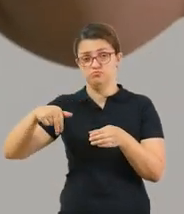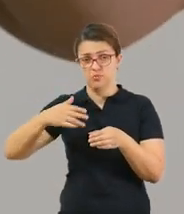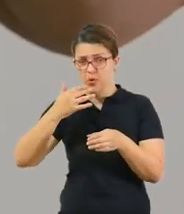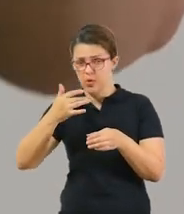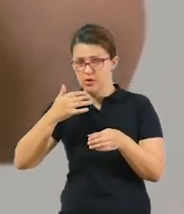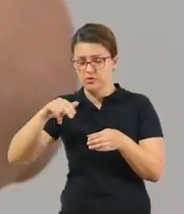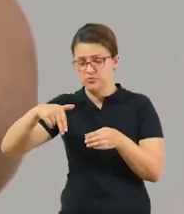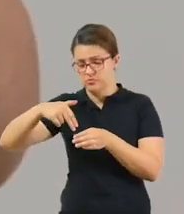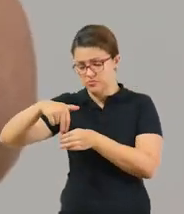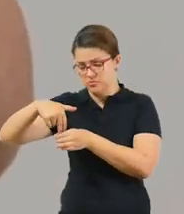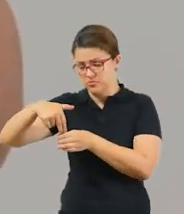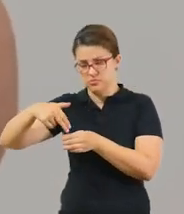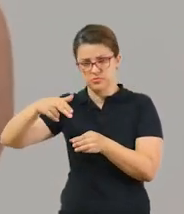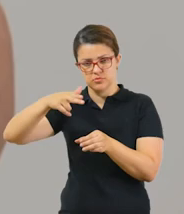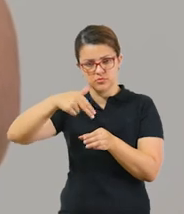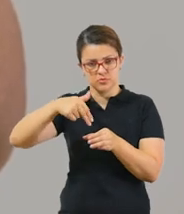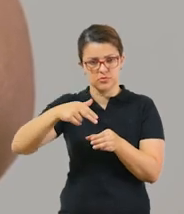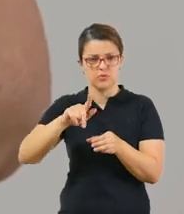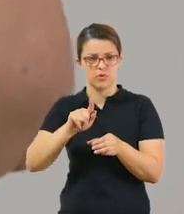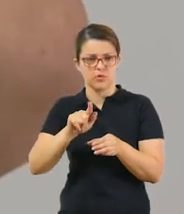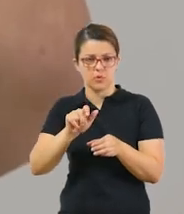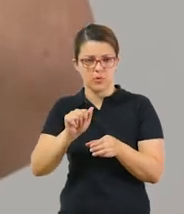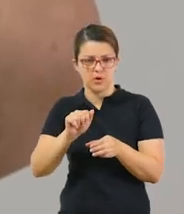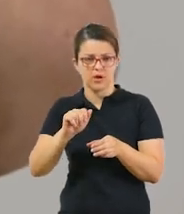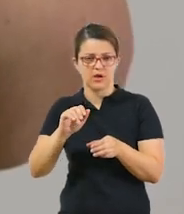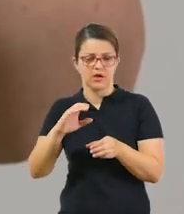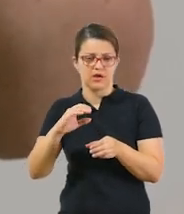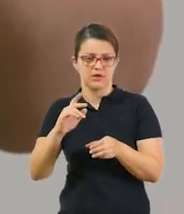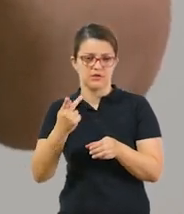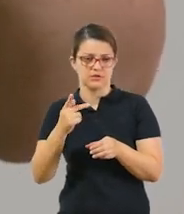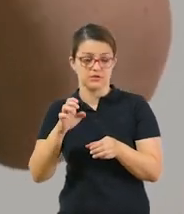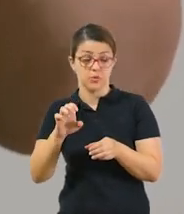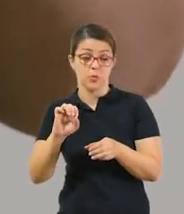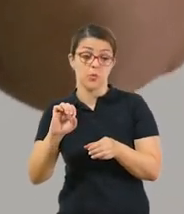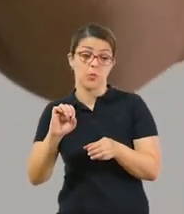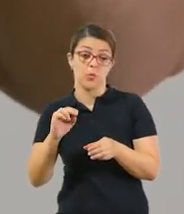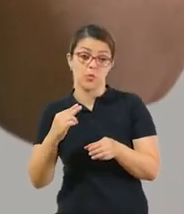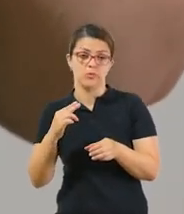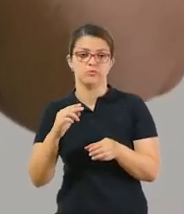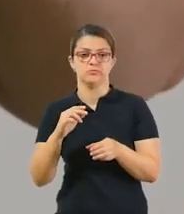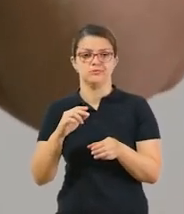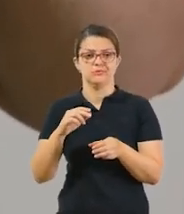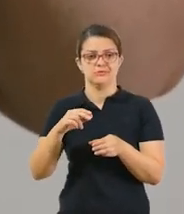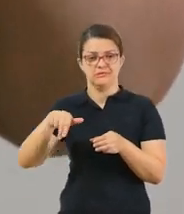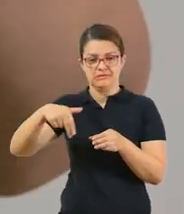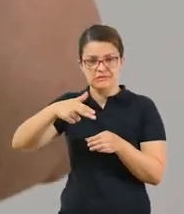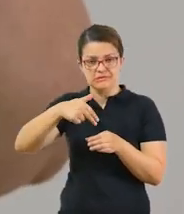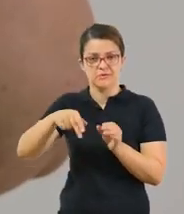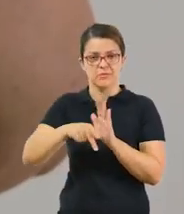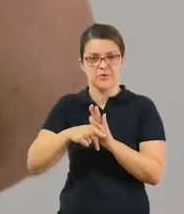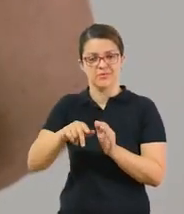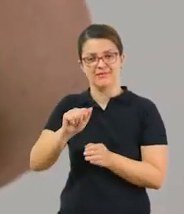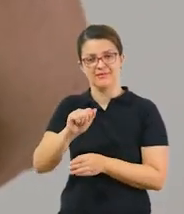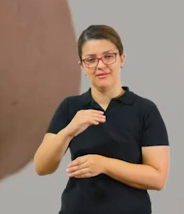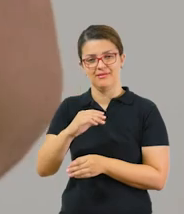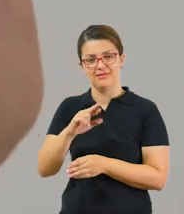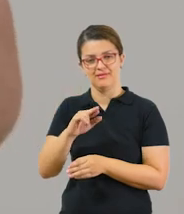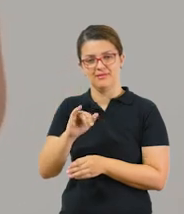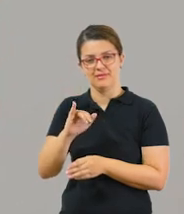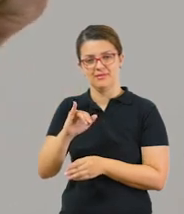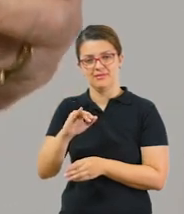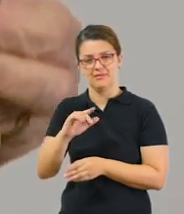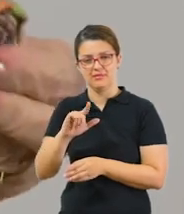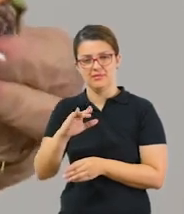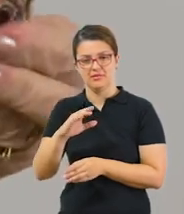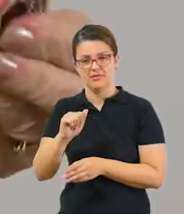tá pode tentar com guache com tinta acrílica e ele vai e faz transformando